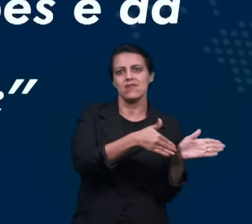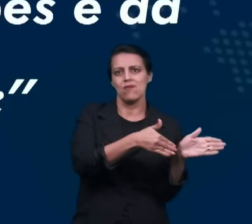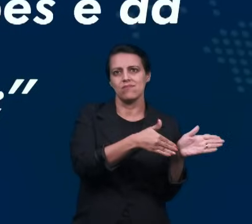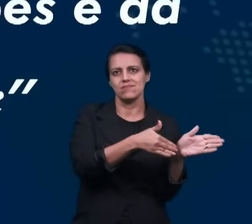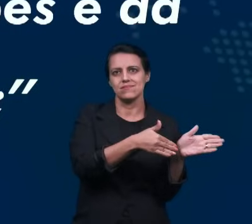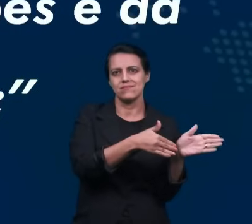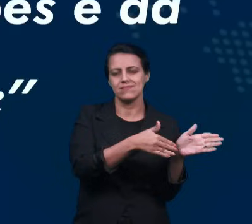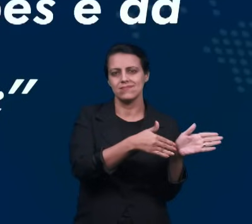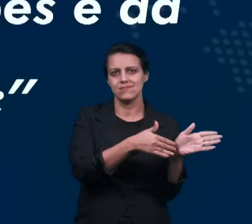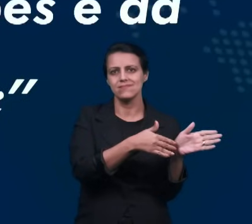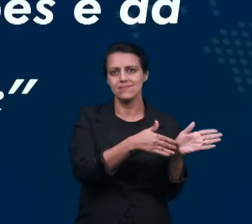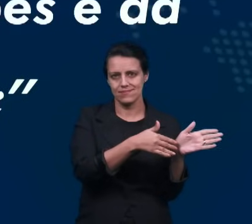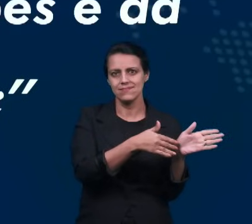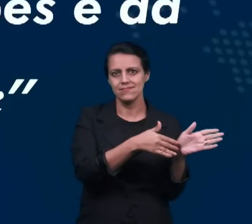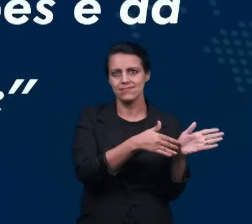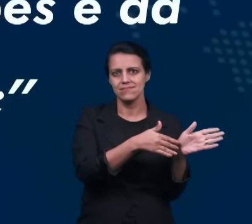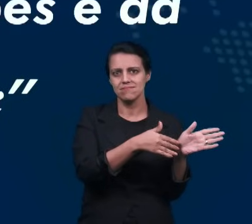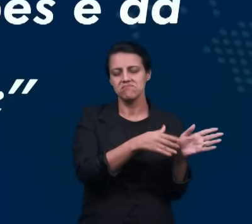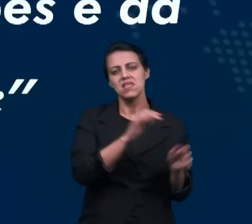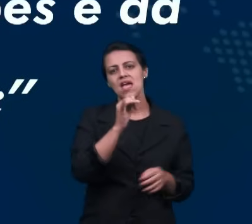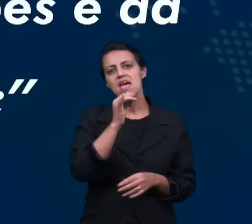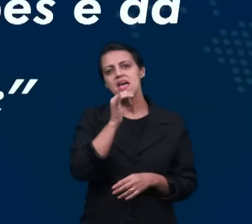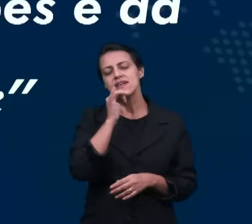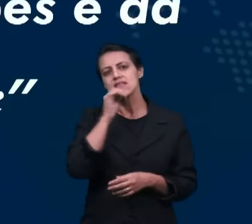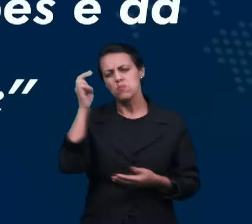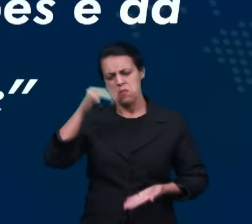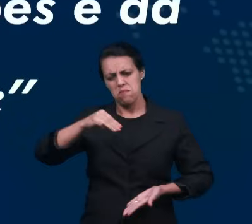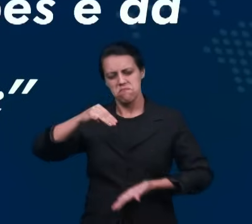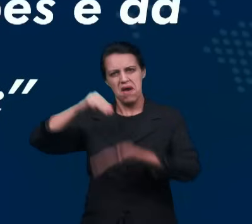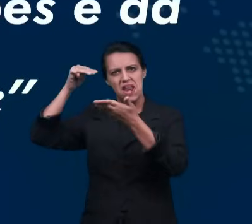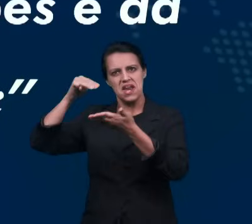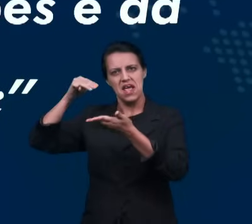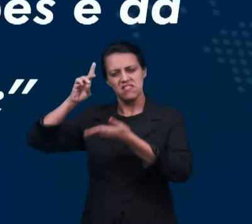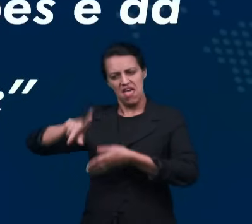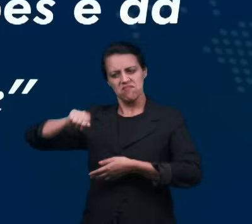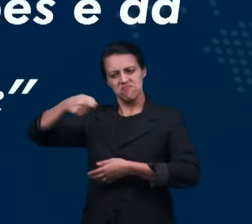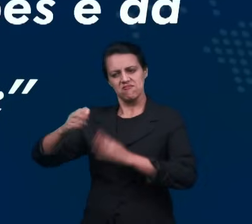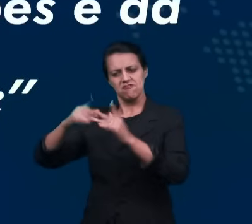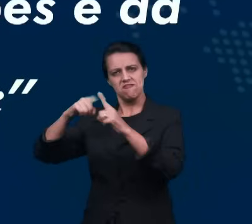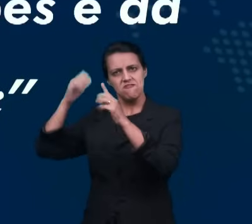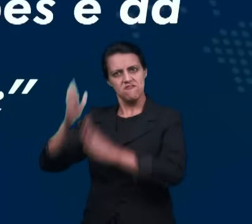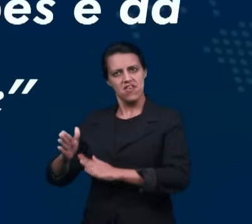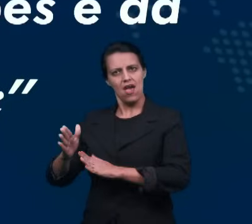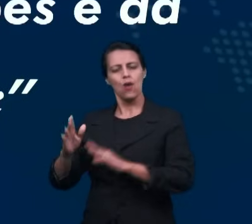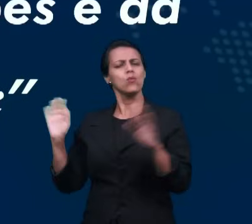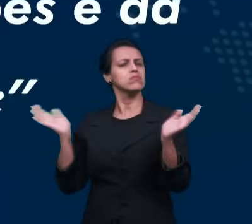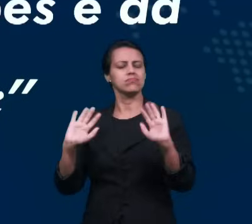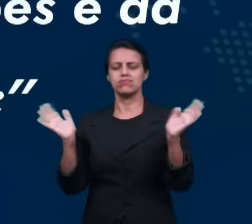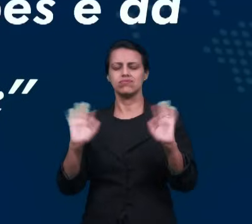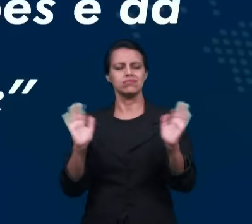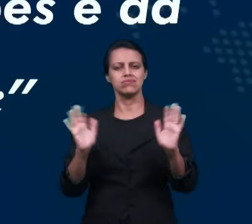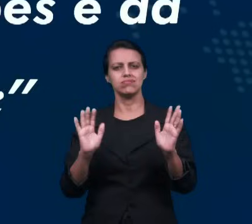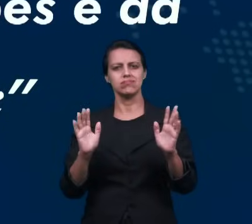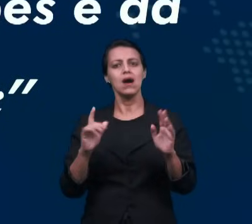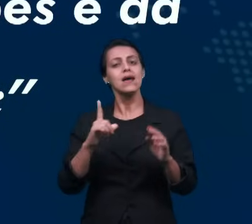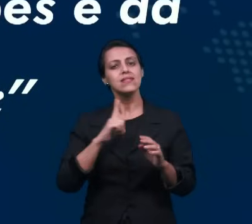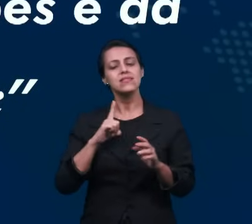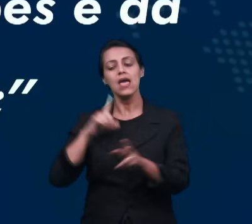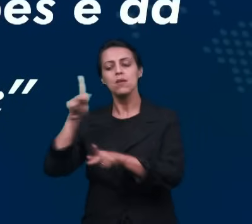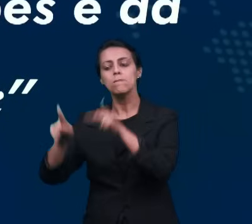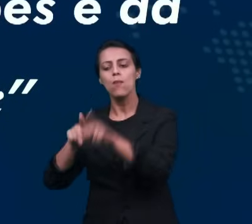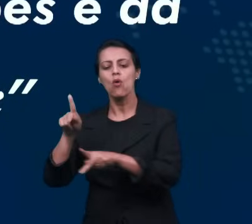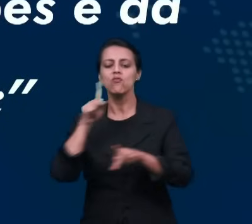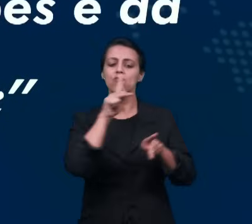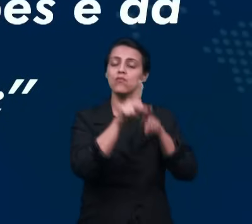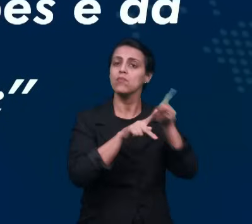Não. Existe, e uns são de um lado, outros são de outro. Só que, para a